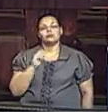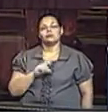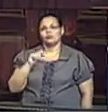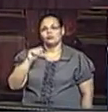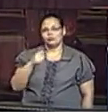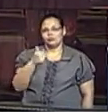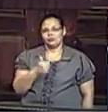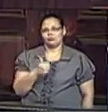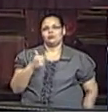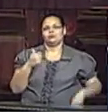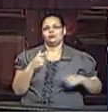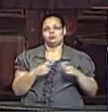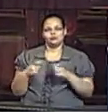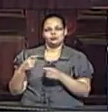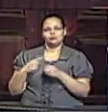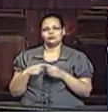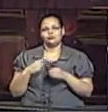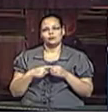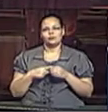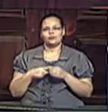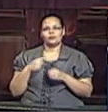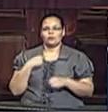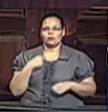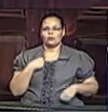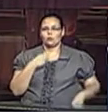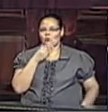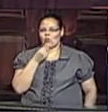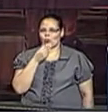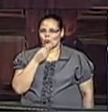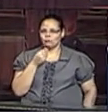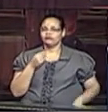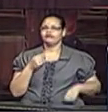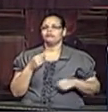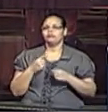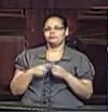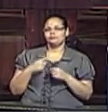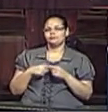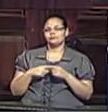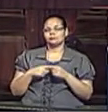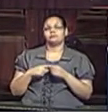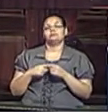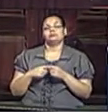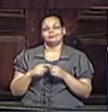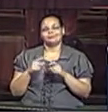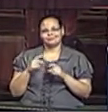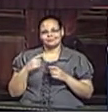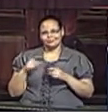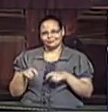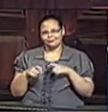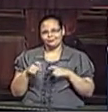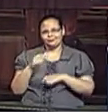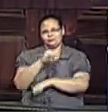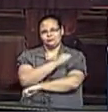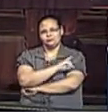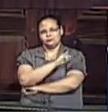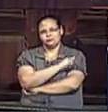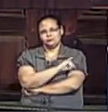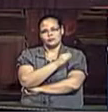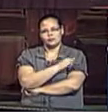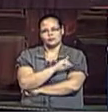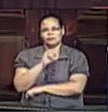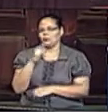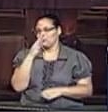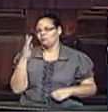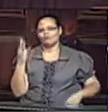91 municípios. Eu sou um homem de interior. O interior do estado do Rio de Janeiro é